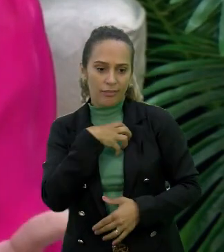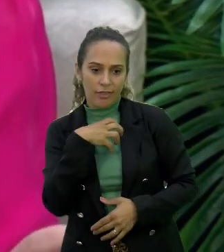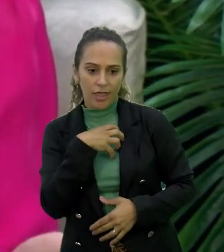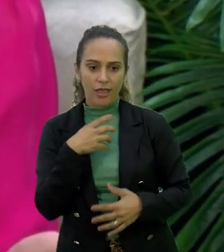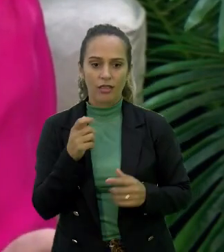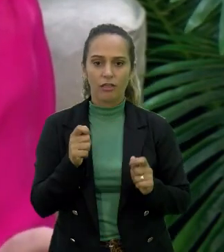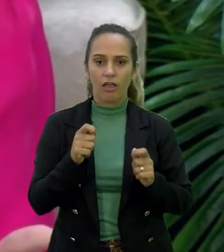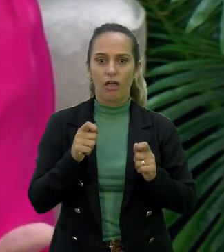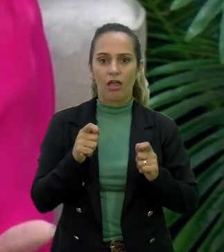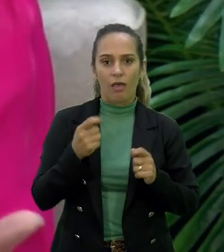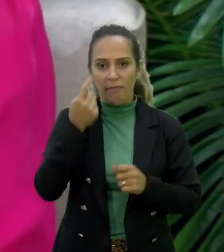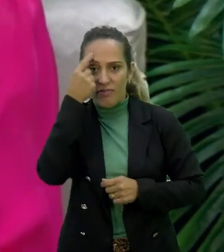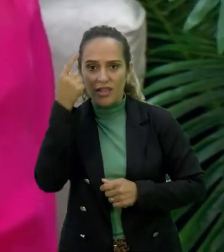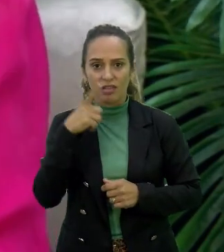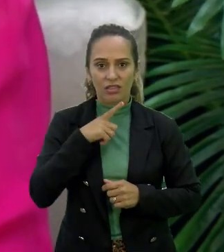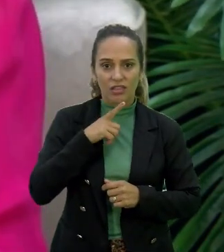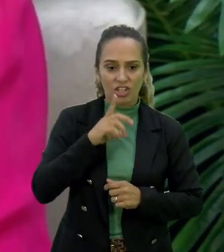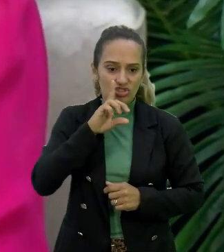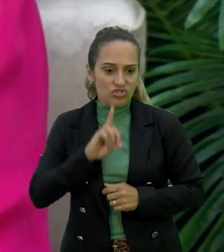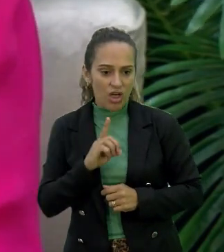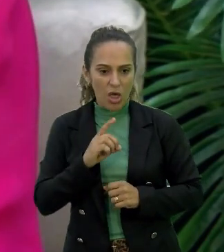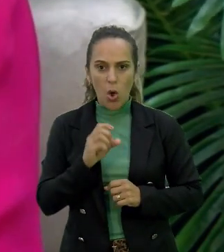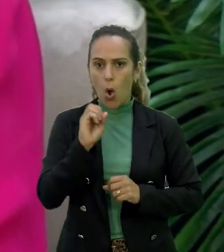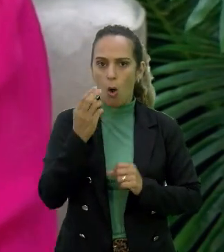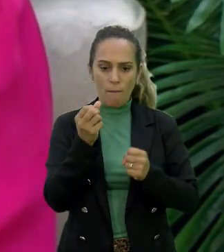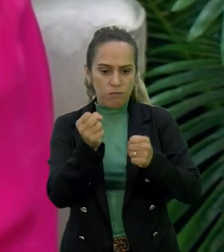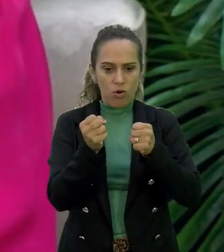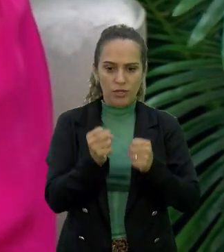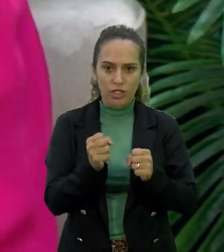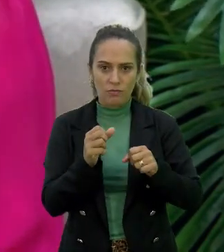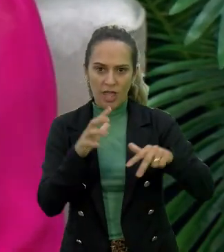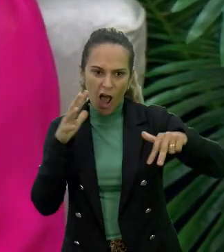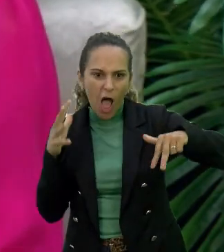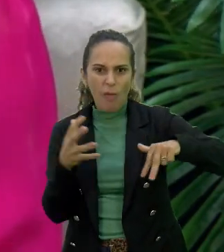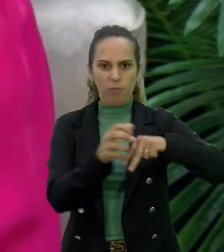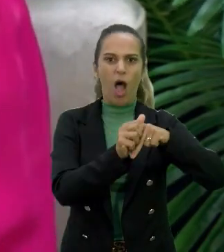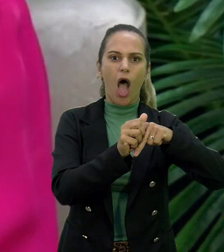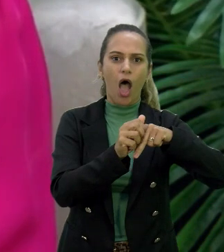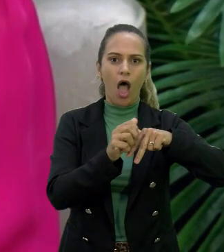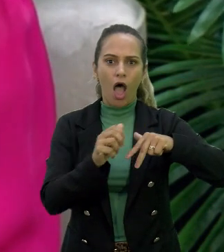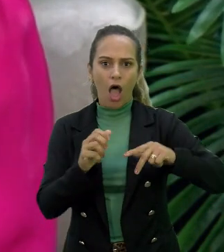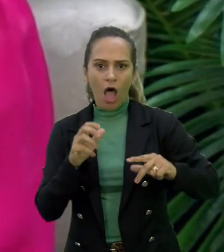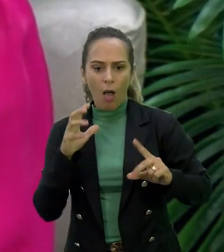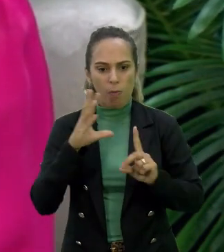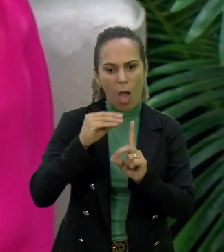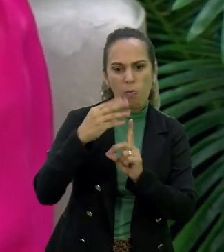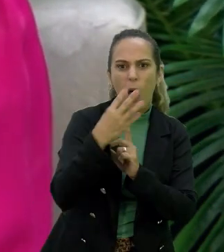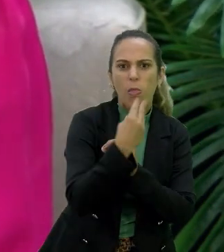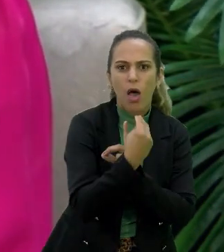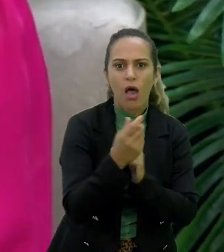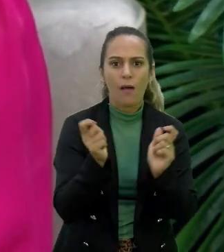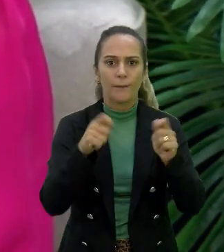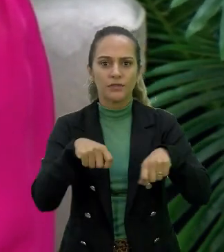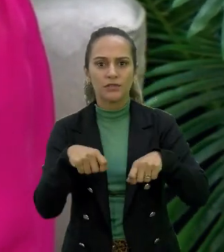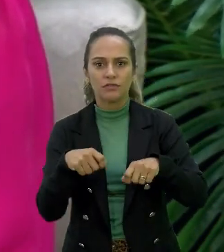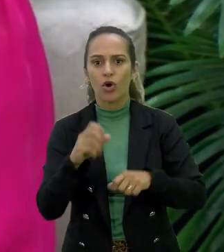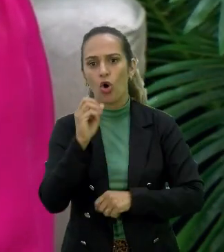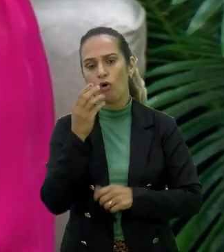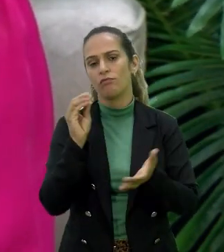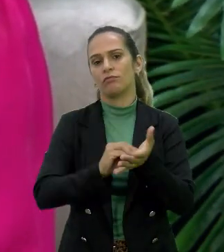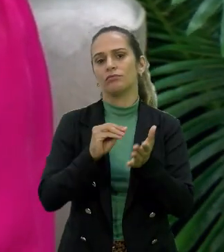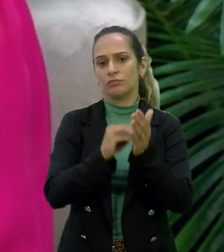se sente acha que tem o que o poder de chegar e a botar a mulher de uma forma